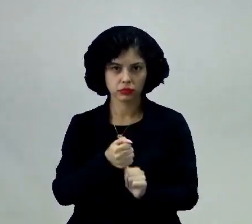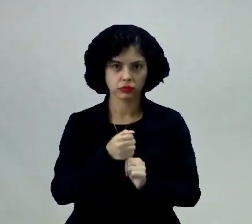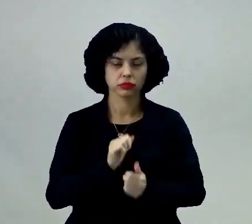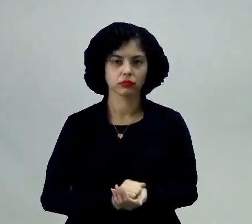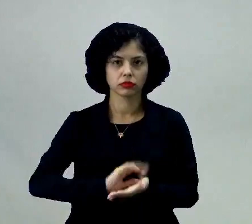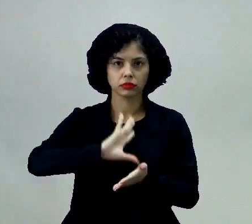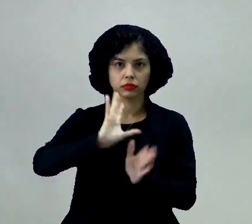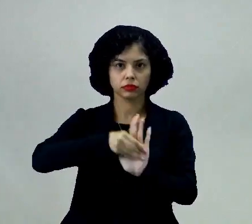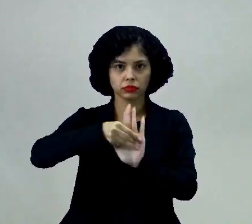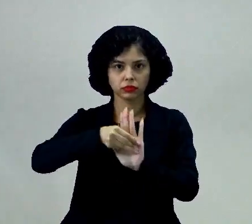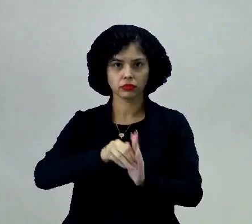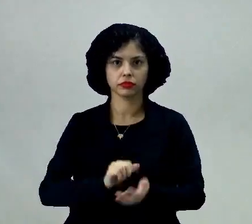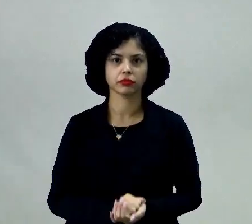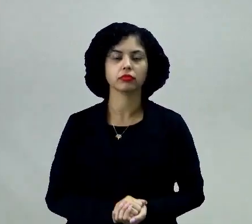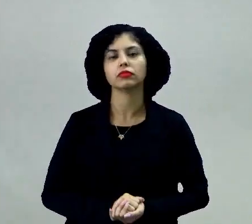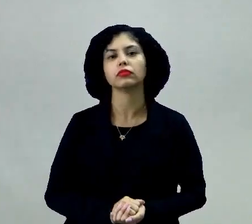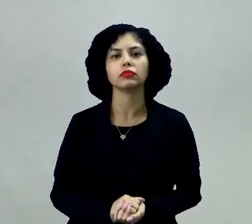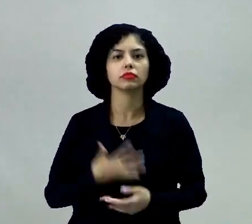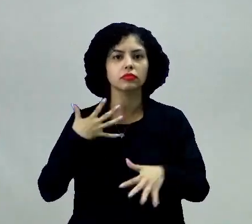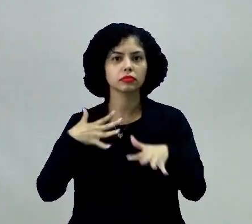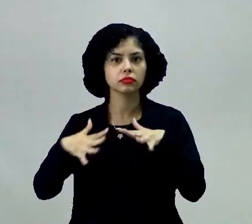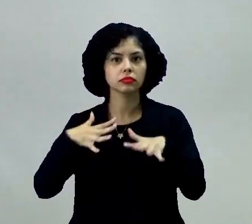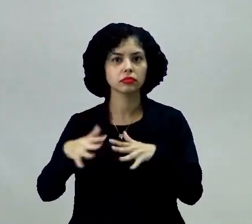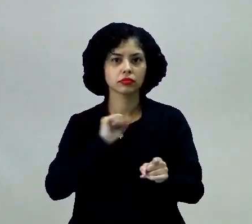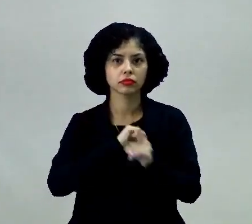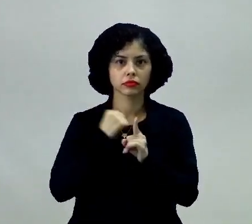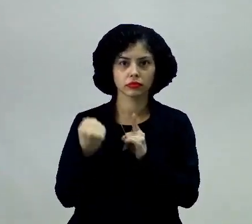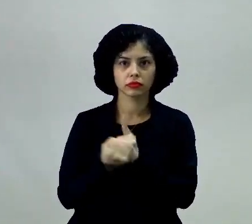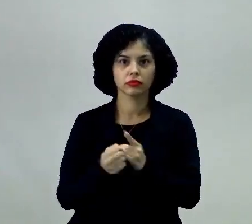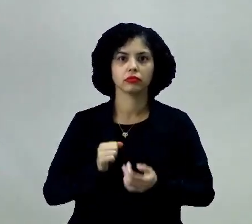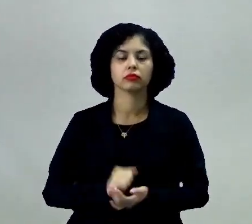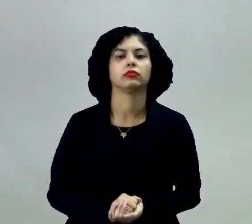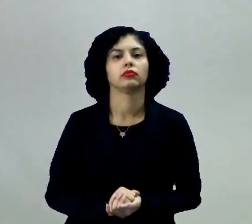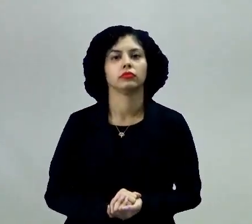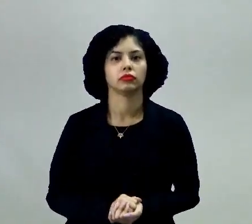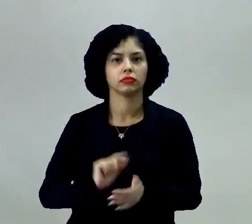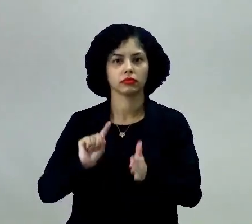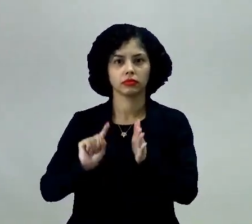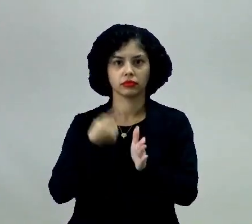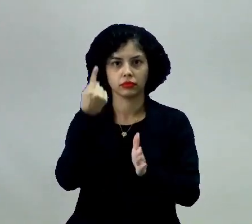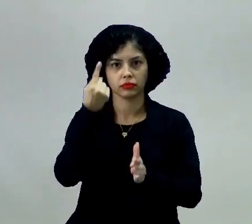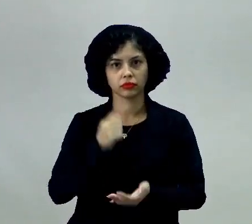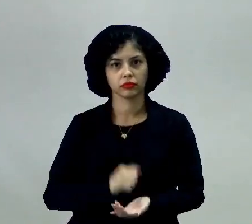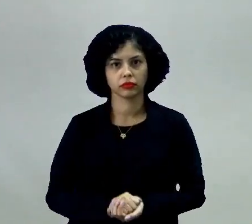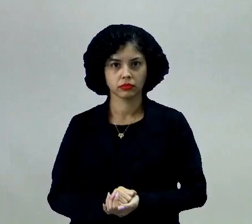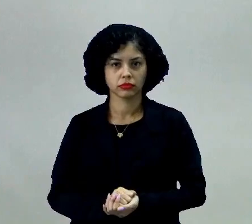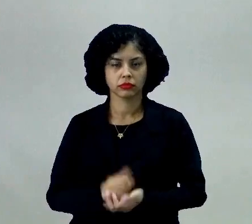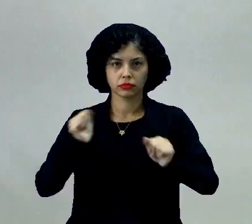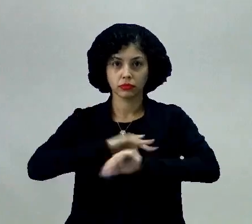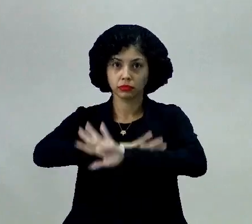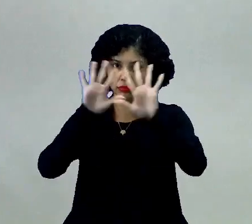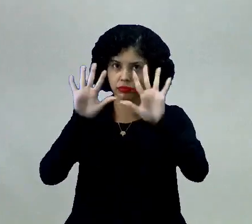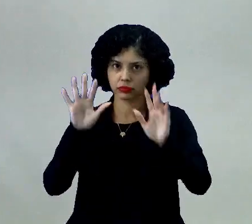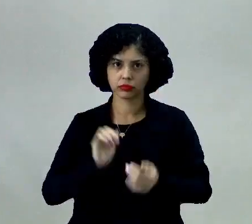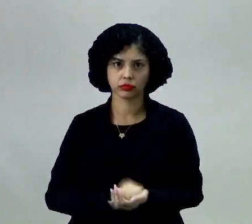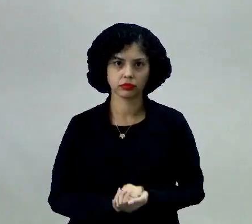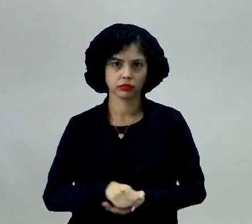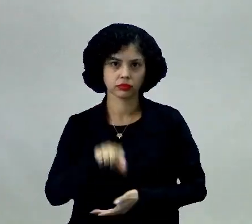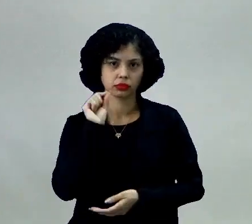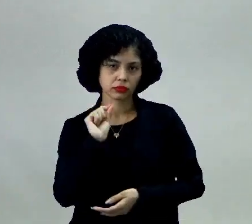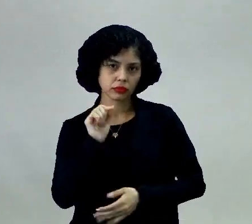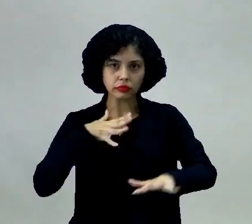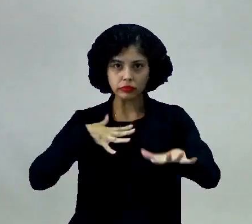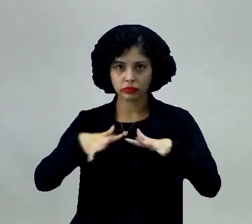melhor colocando, essa questão dos movimentos sociais. Primeira coisa, temos que ter clareza que